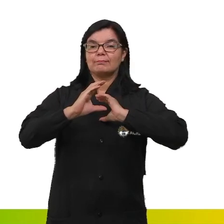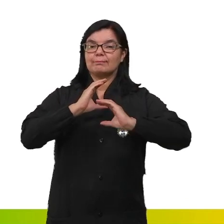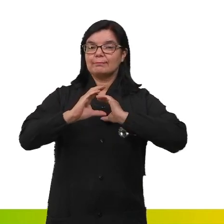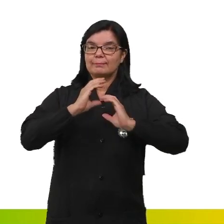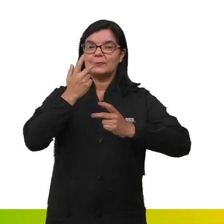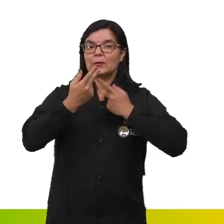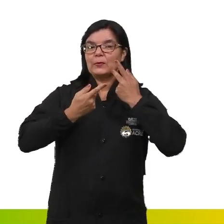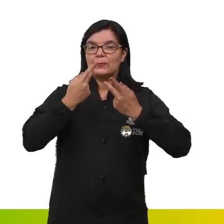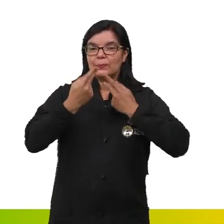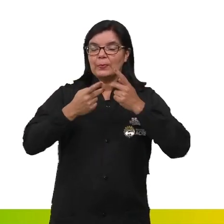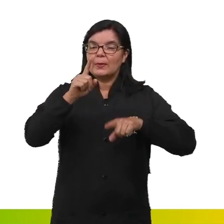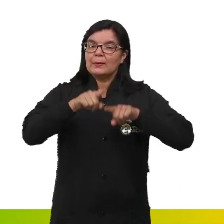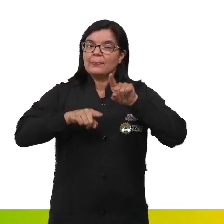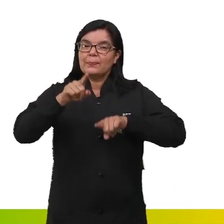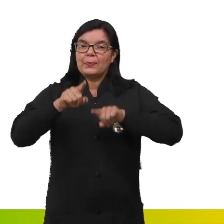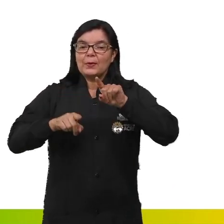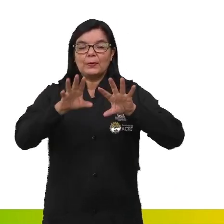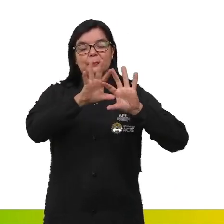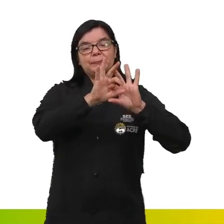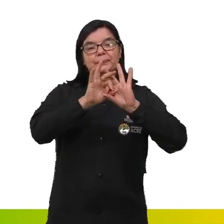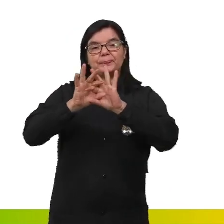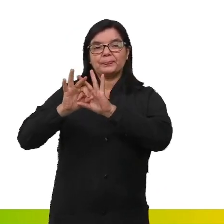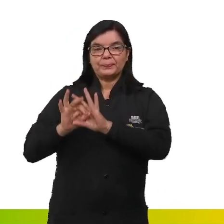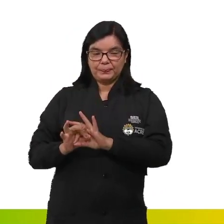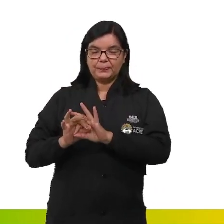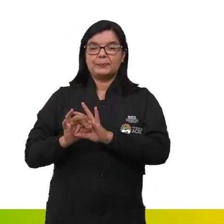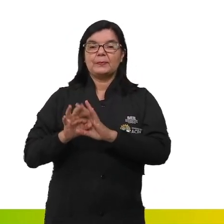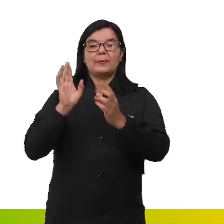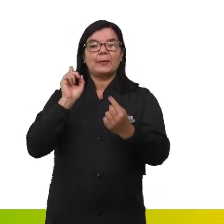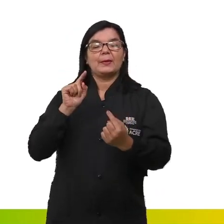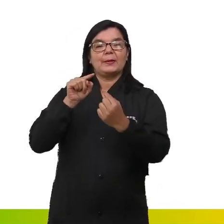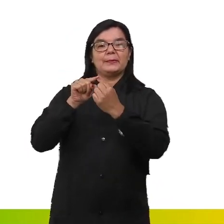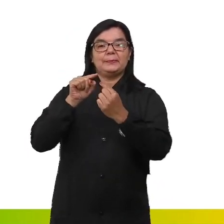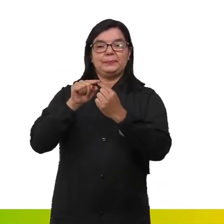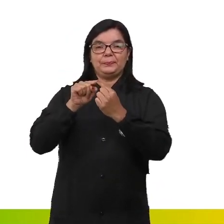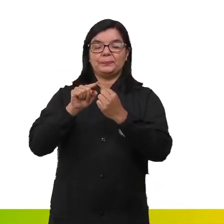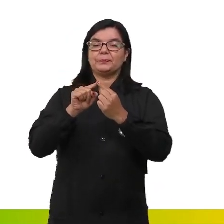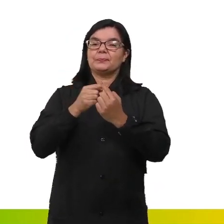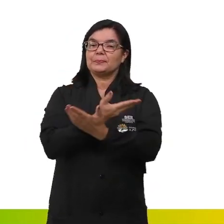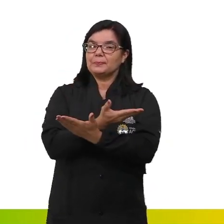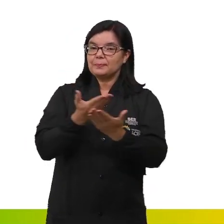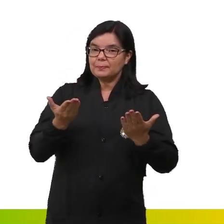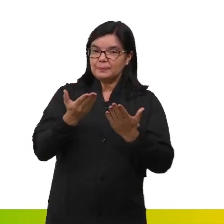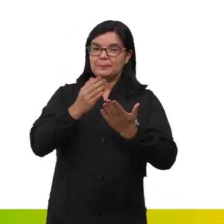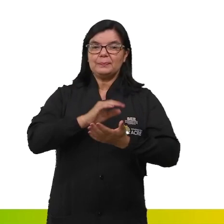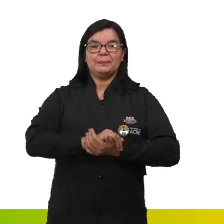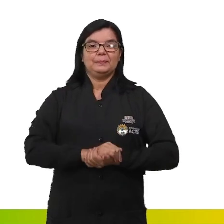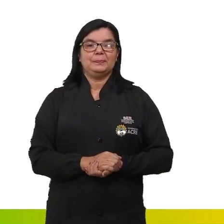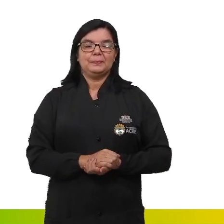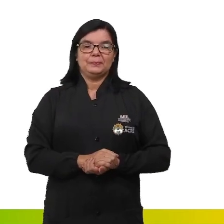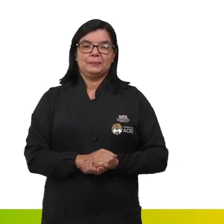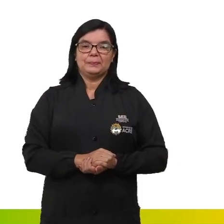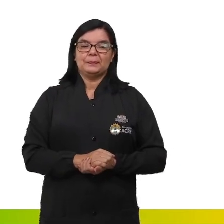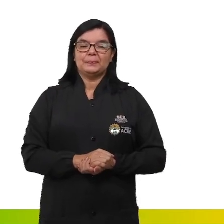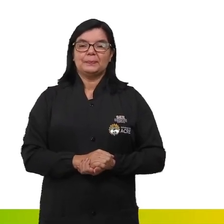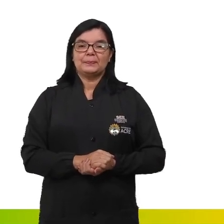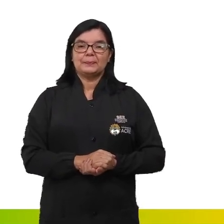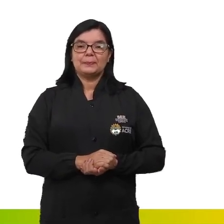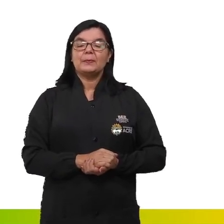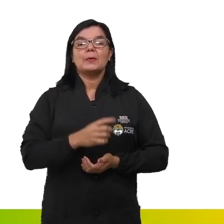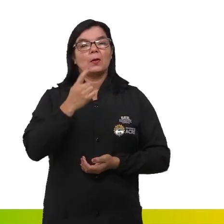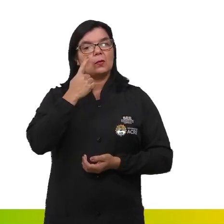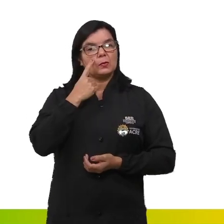falada que variam conforme o contexto e a intenção aí e o público-alvo.